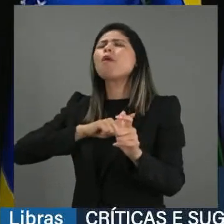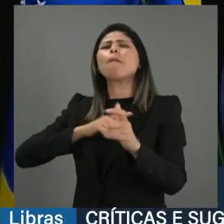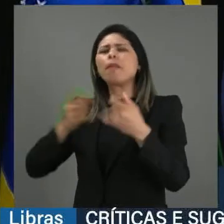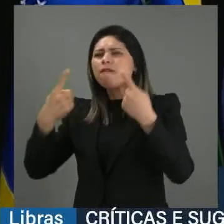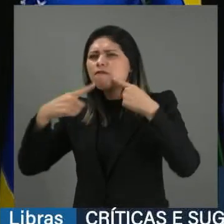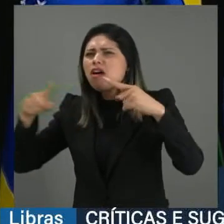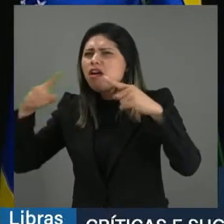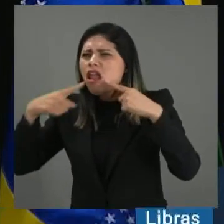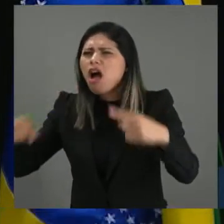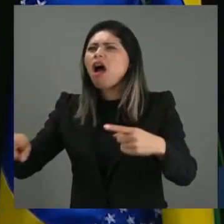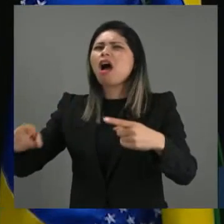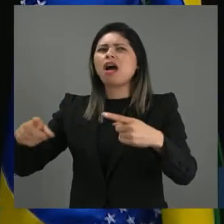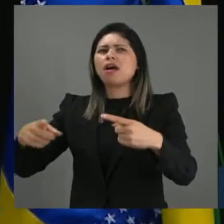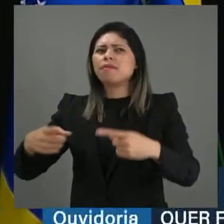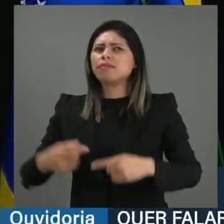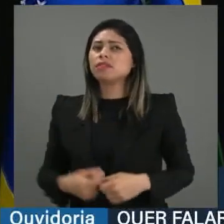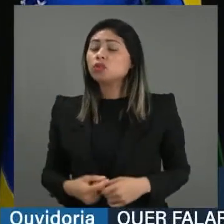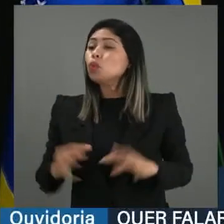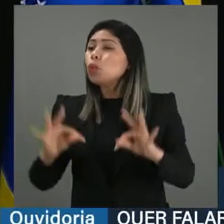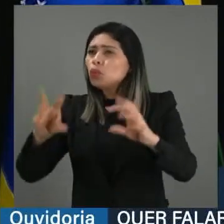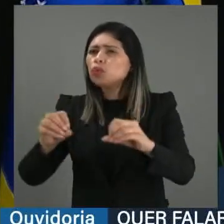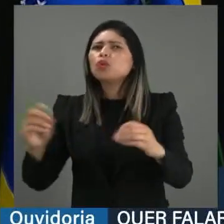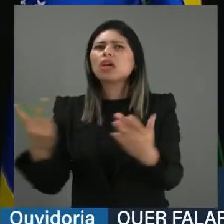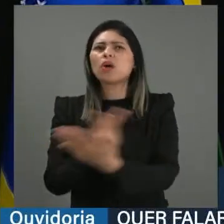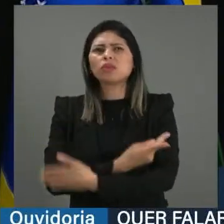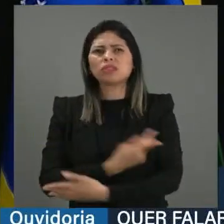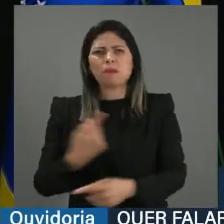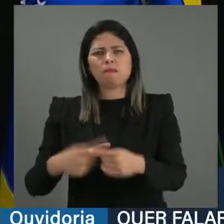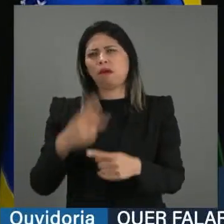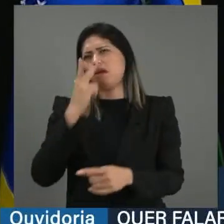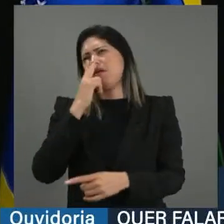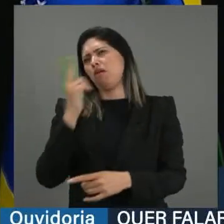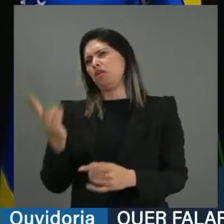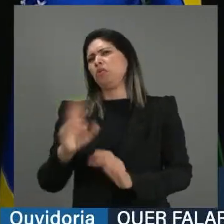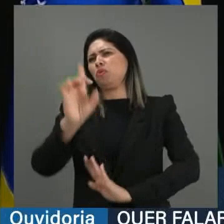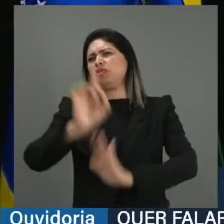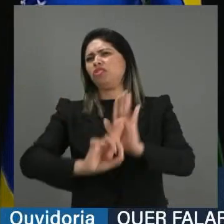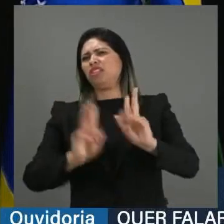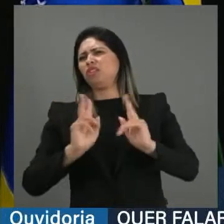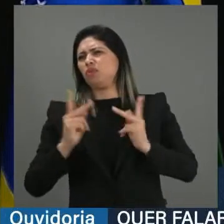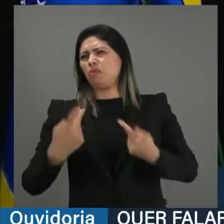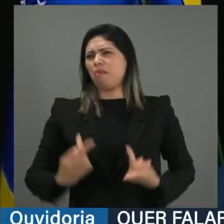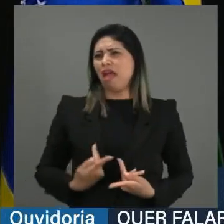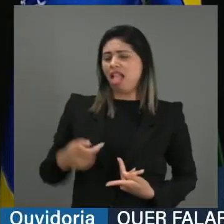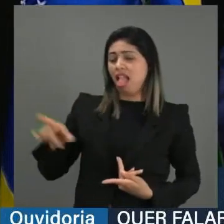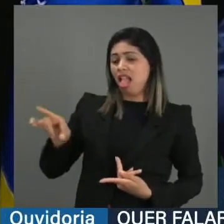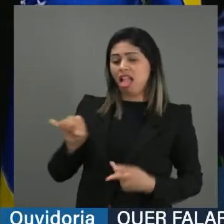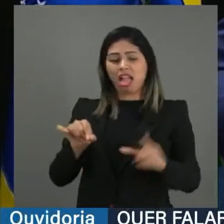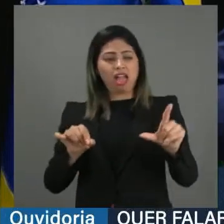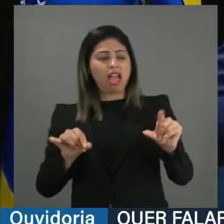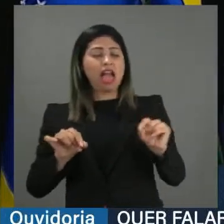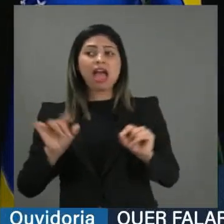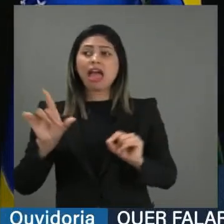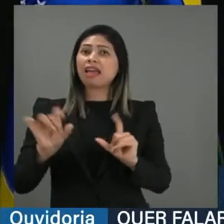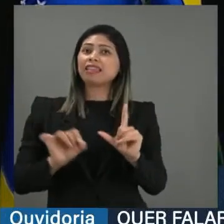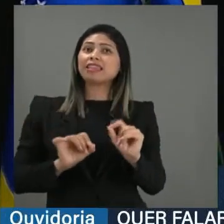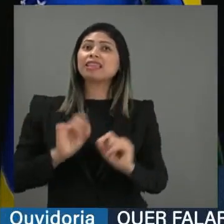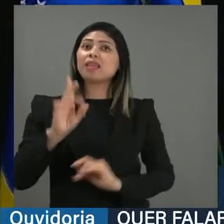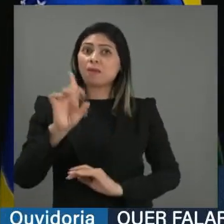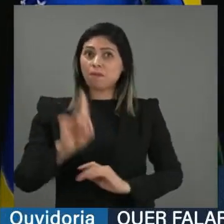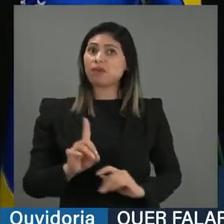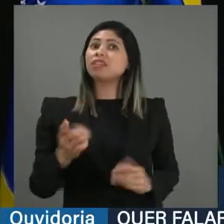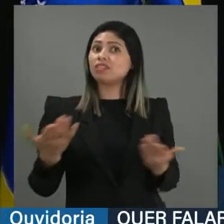pessoas, porque parece que os direitos humanos são seletivos, tudo é seletivo, democracia seletiva, aliás,